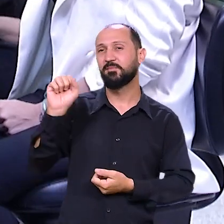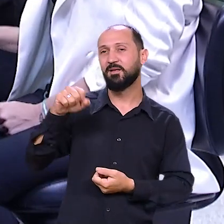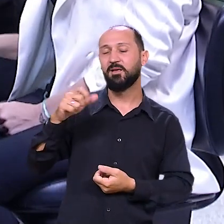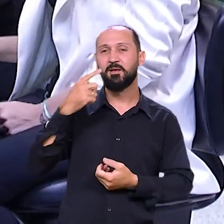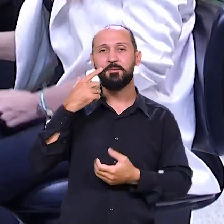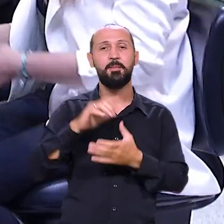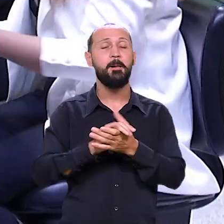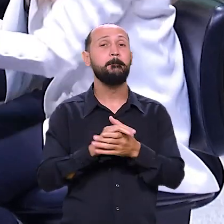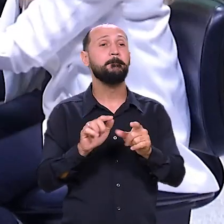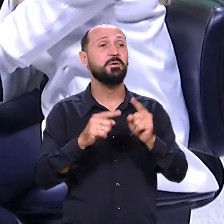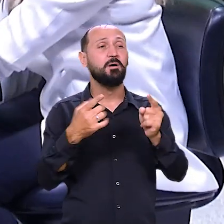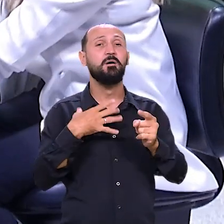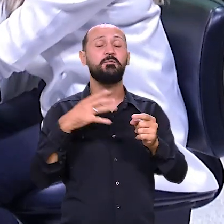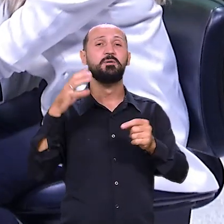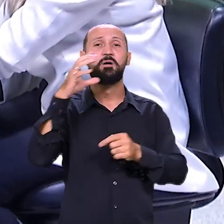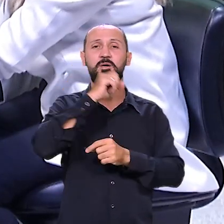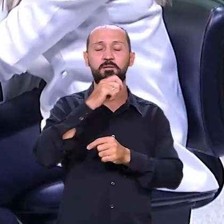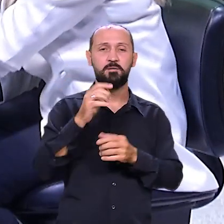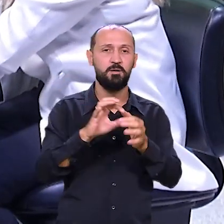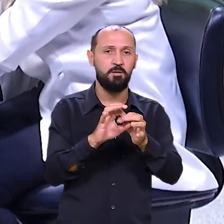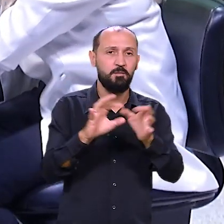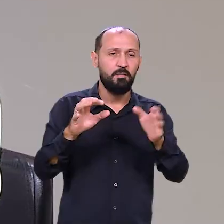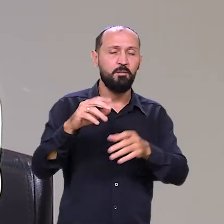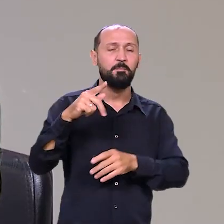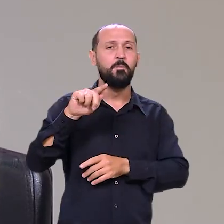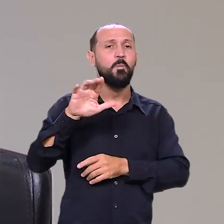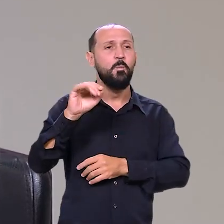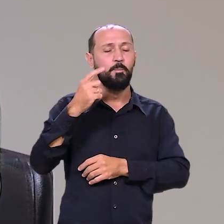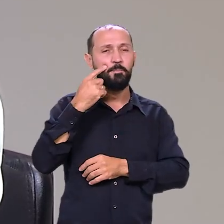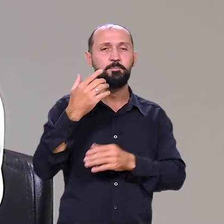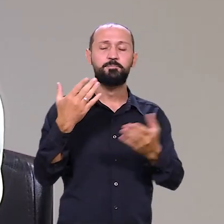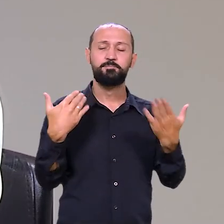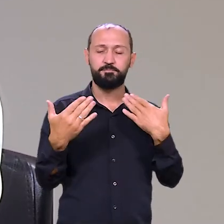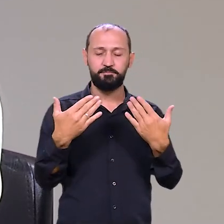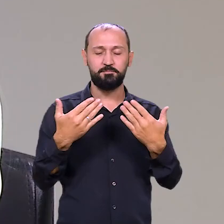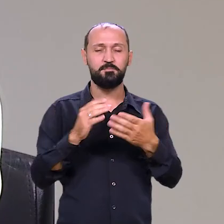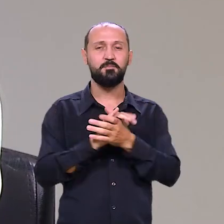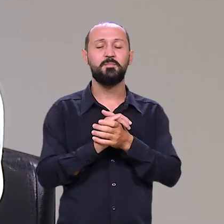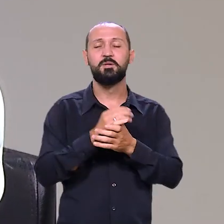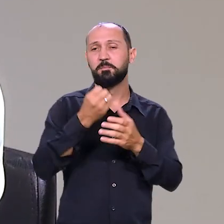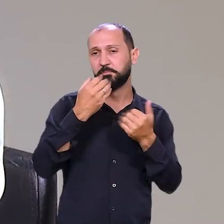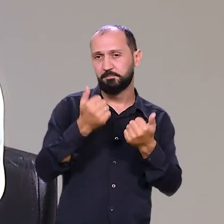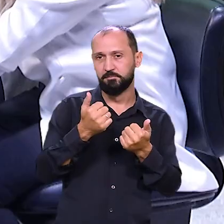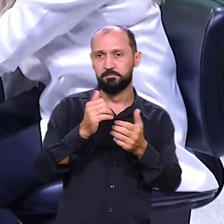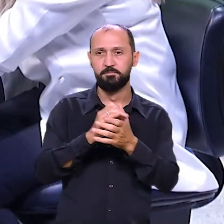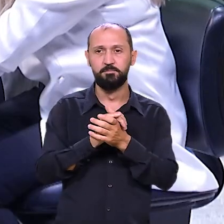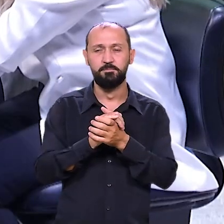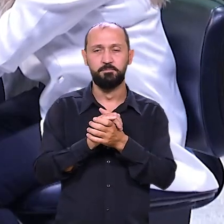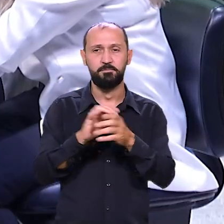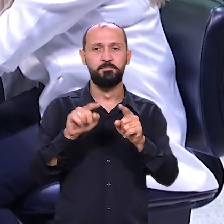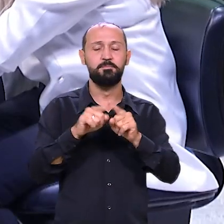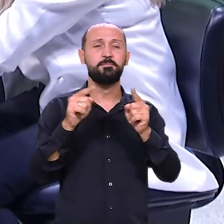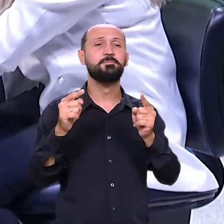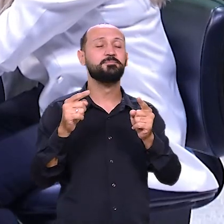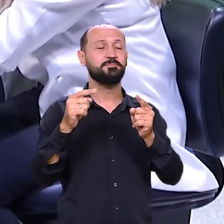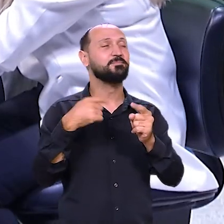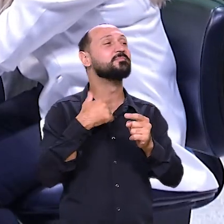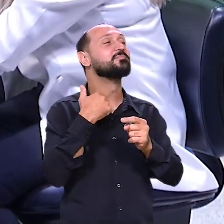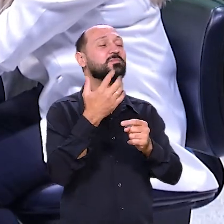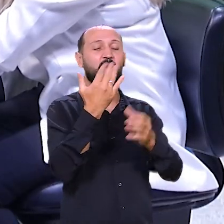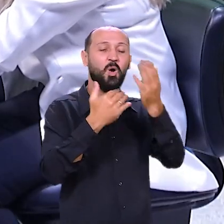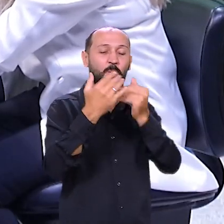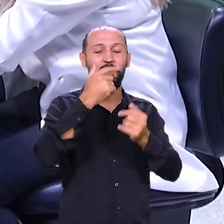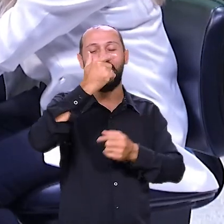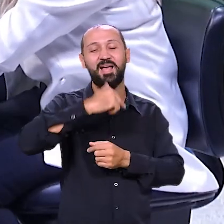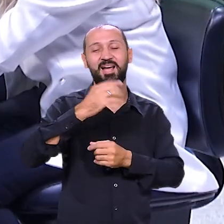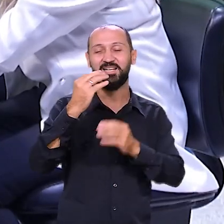Exatamente, Paulo. Bem, a gente quer deixar aqui aberto para o Paulo. O bate-papo está muito bom, né? Mas a gente vai chamar... Eu estou ficando com vontade de comer